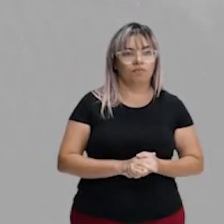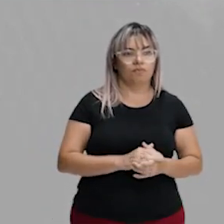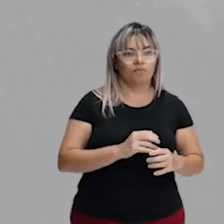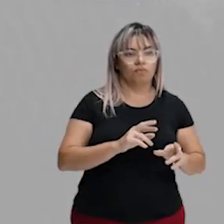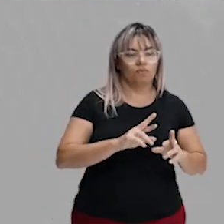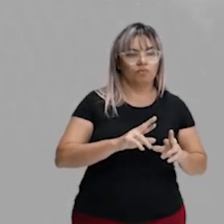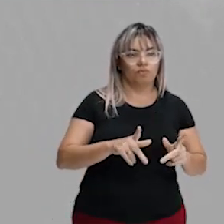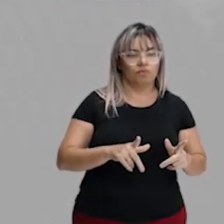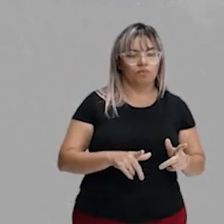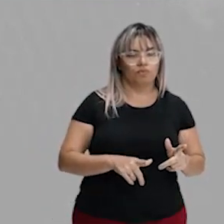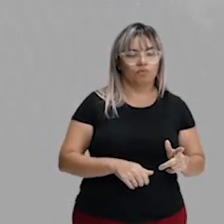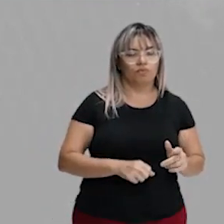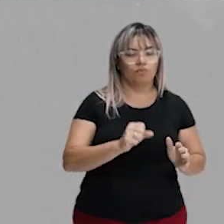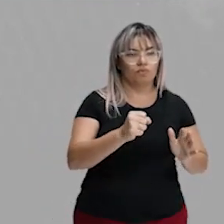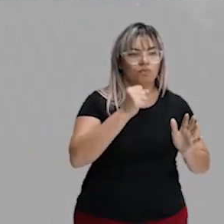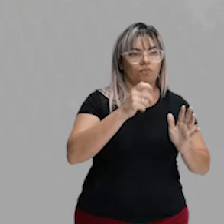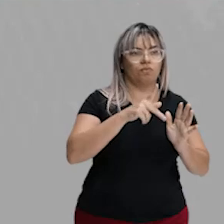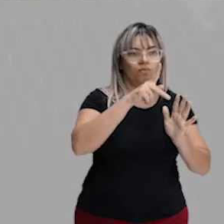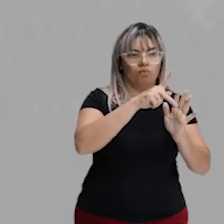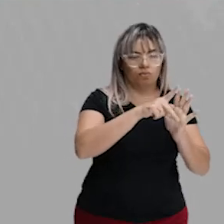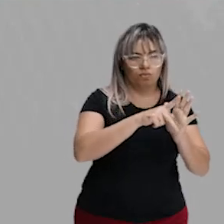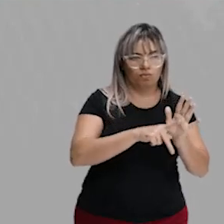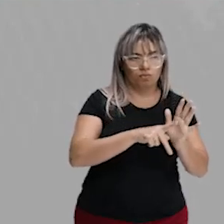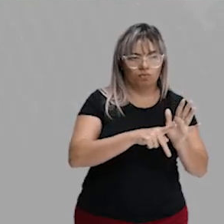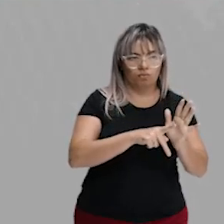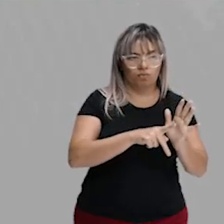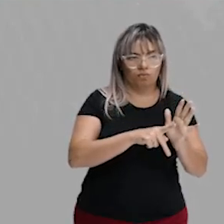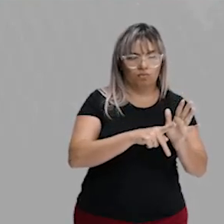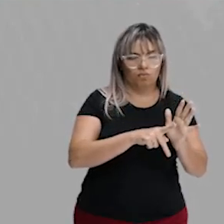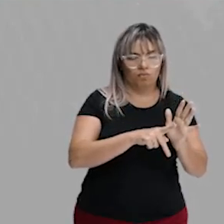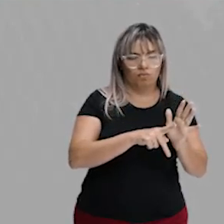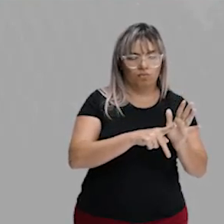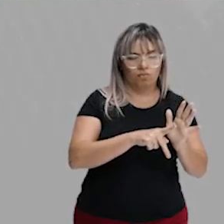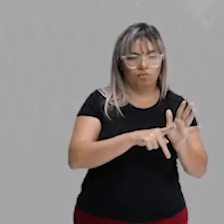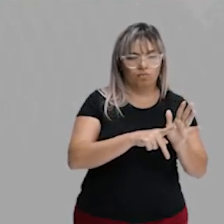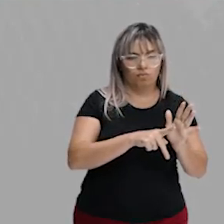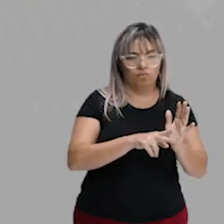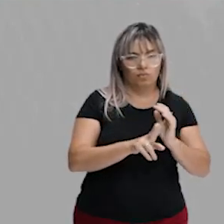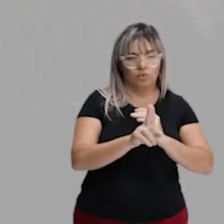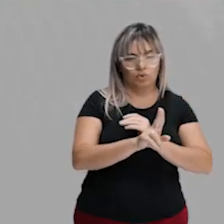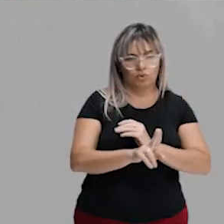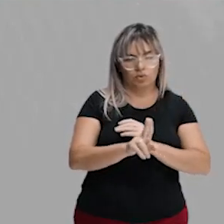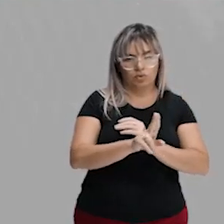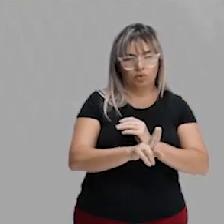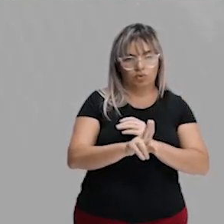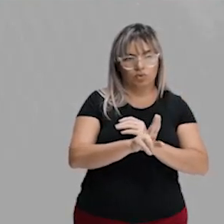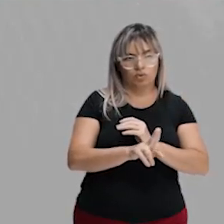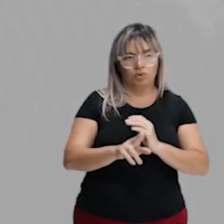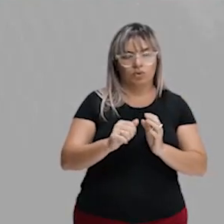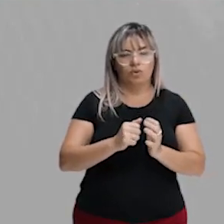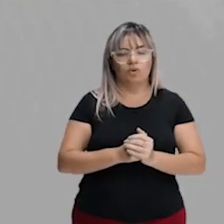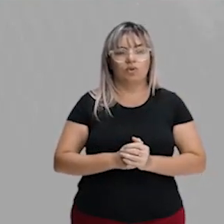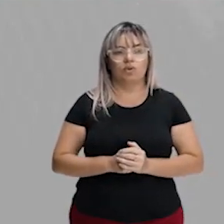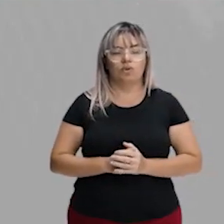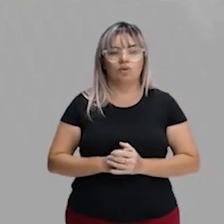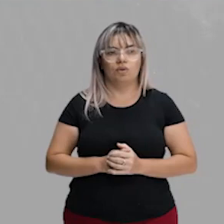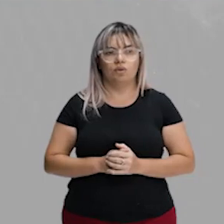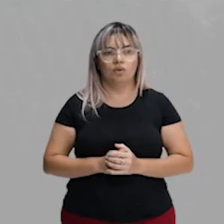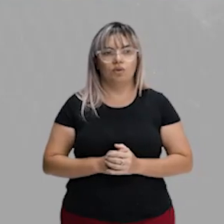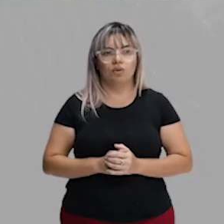útil, né? Quem é total do gerador se torna a potência útil do receptor. E a